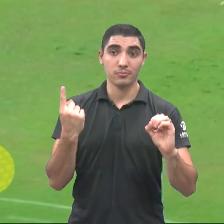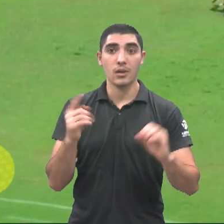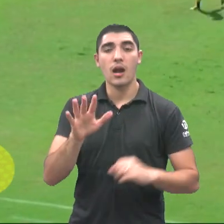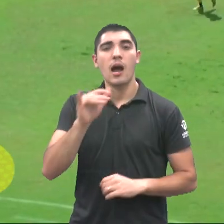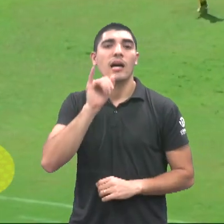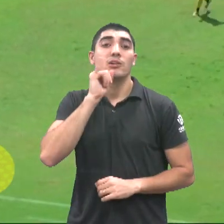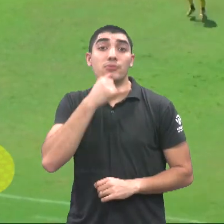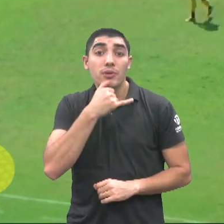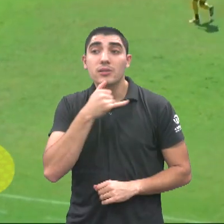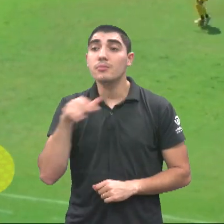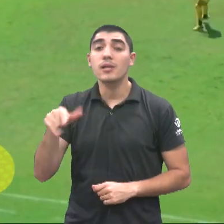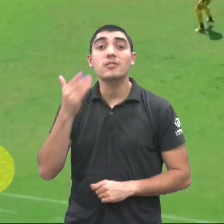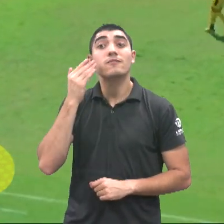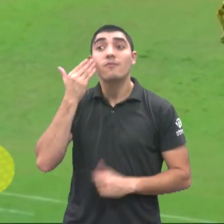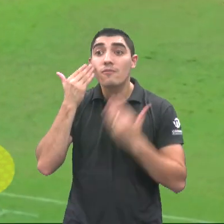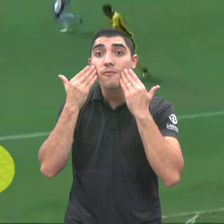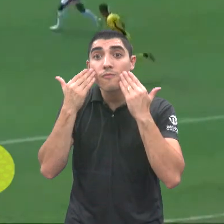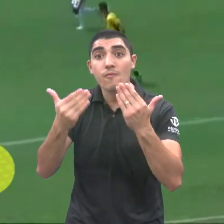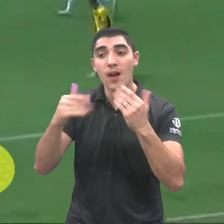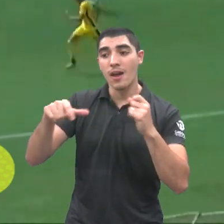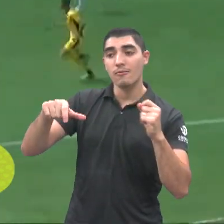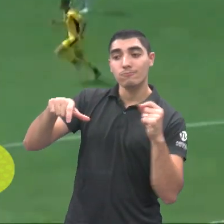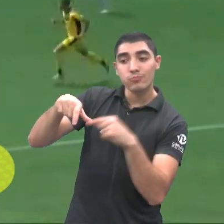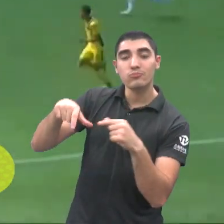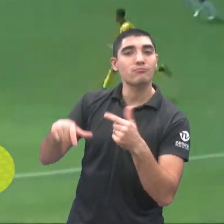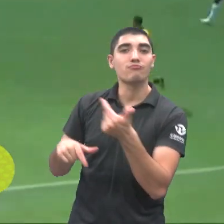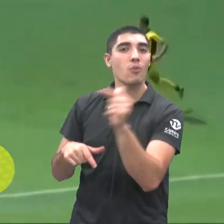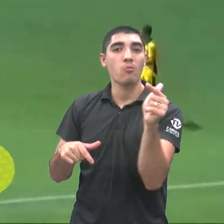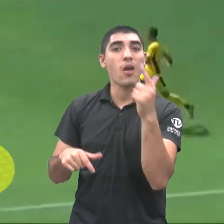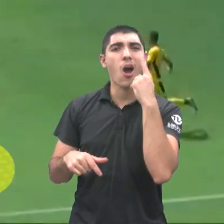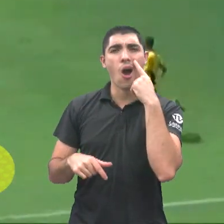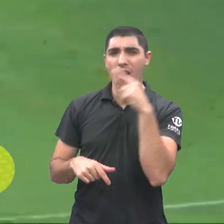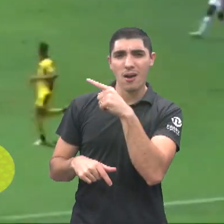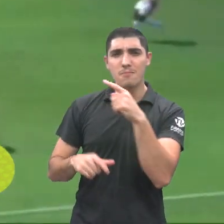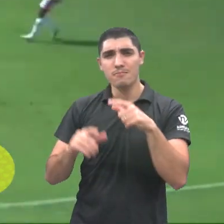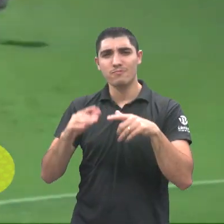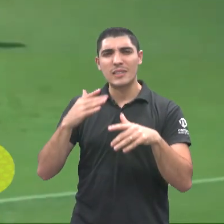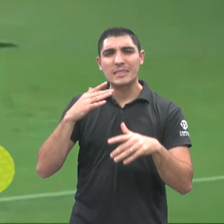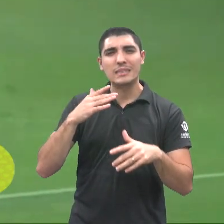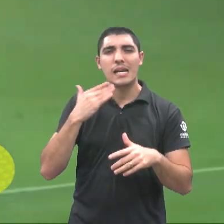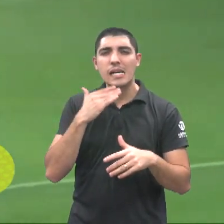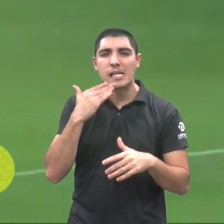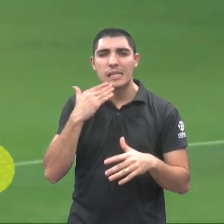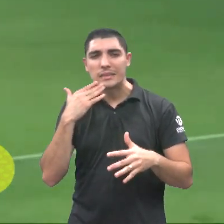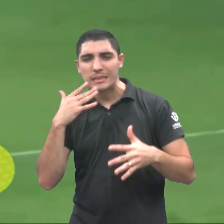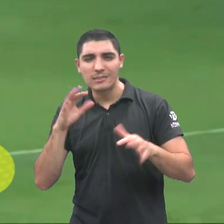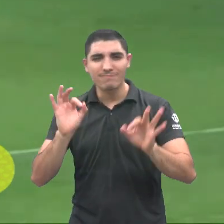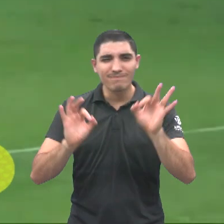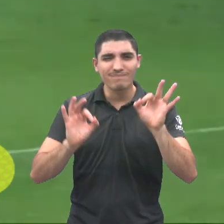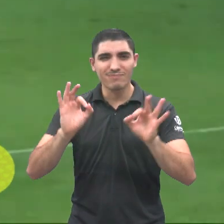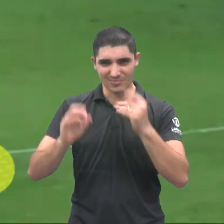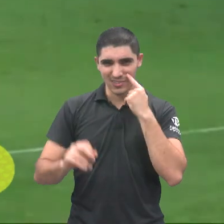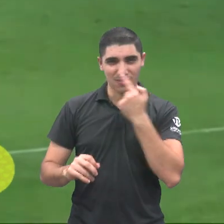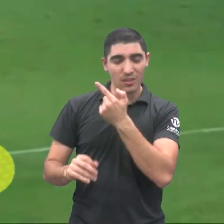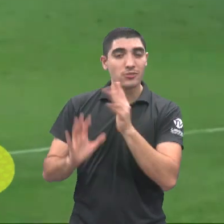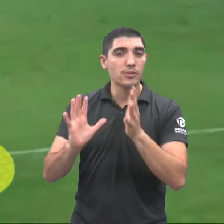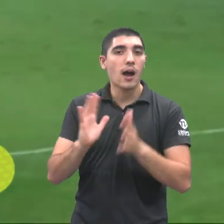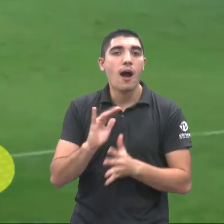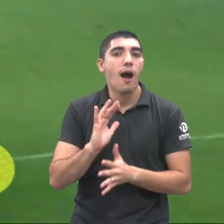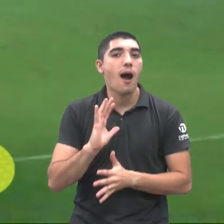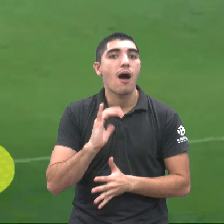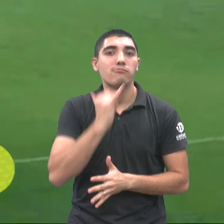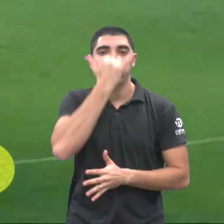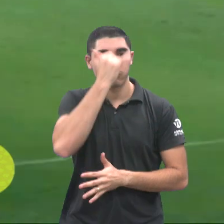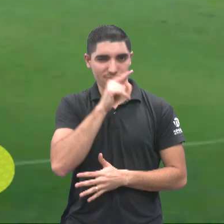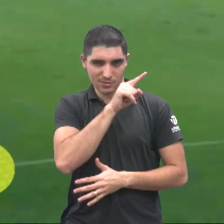gol, a transmissão aí acabou falhando, você pode até ver que as imagens não são das melhores, a Beth ali teve que compilar um pouco ali